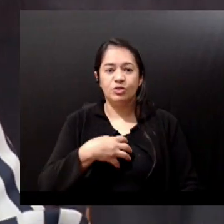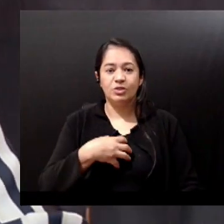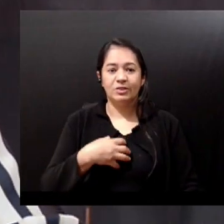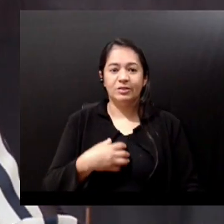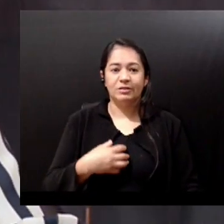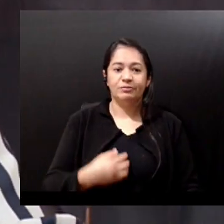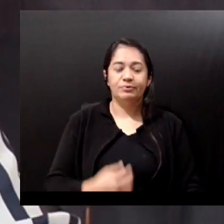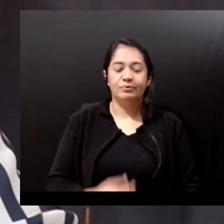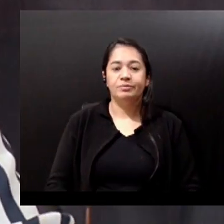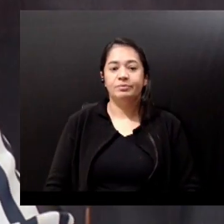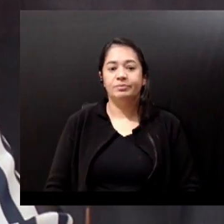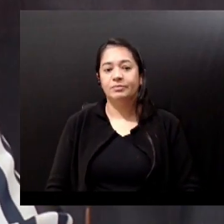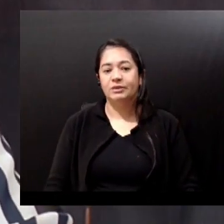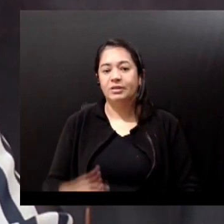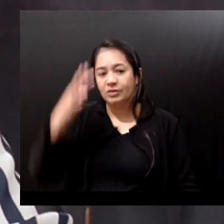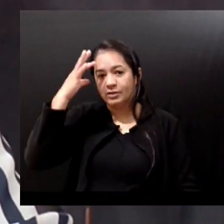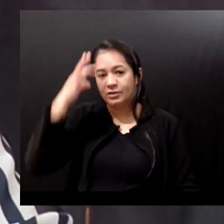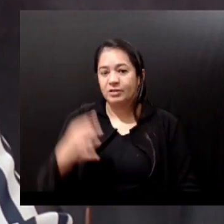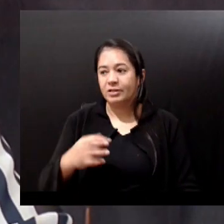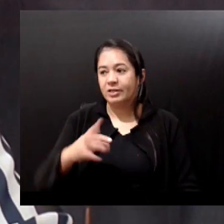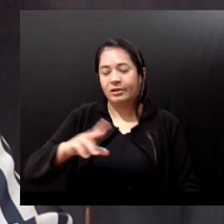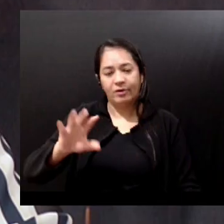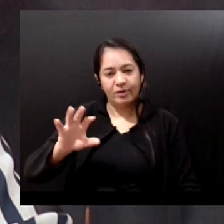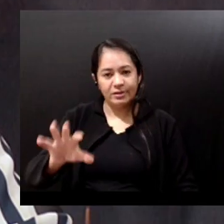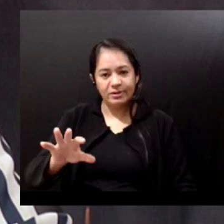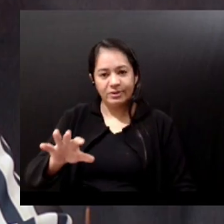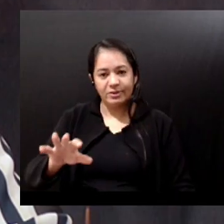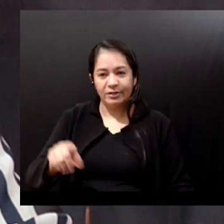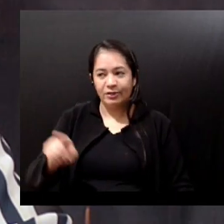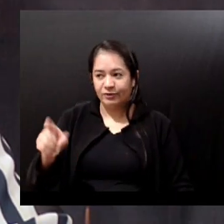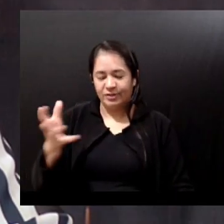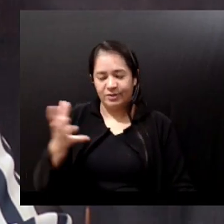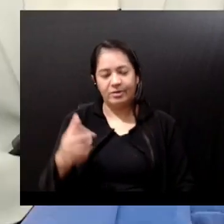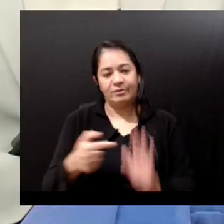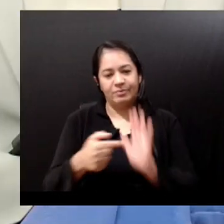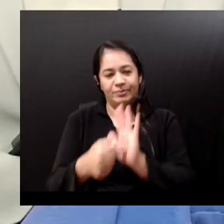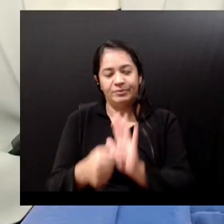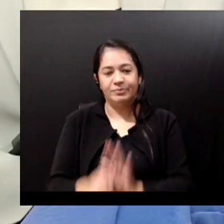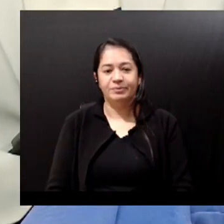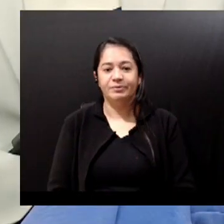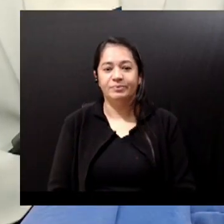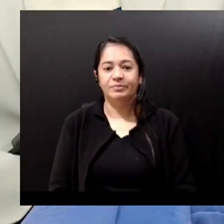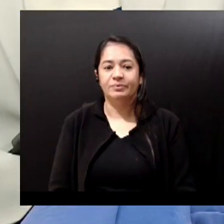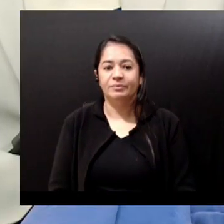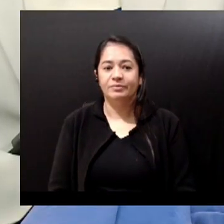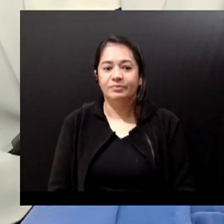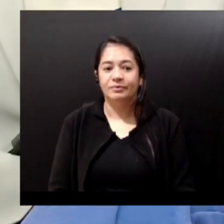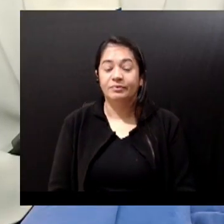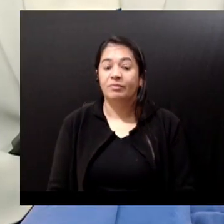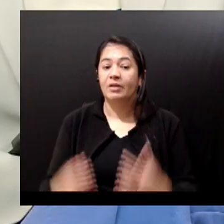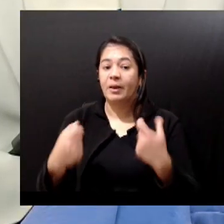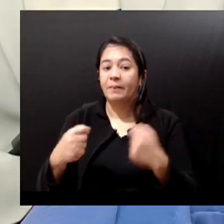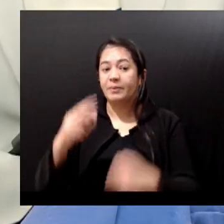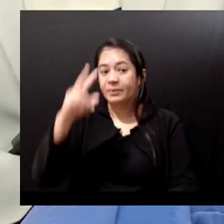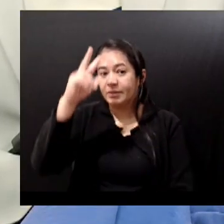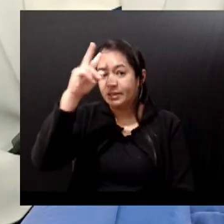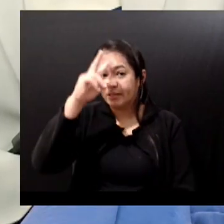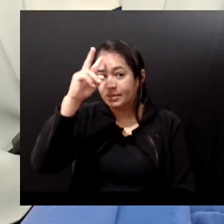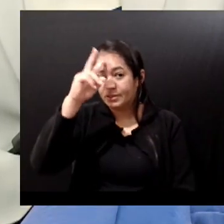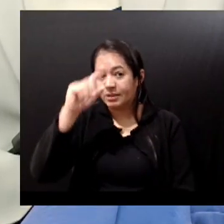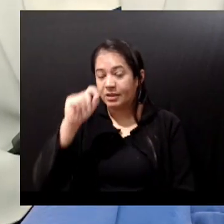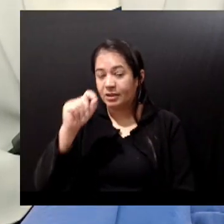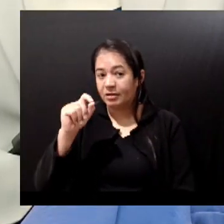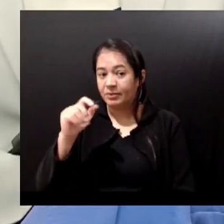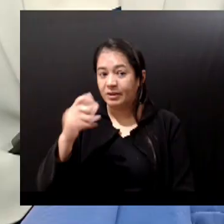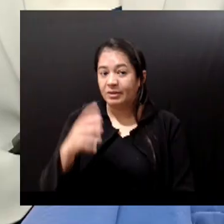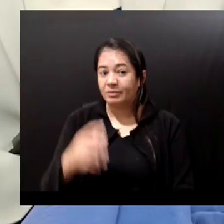tenho certeza de que não é essa a imagem que você quer passar, né. E deve se lembrar que, dependendo do seu fone, a altura que você coloca no seu fone, mas só tá em mim,